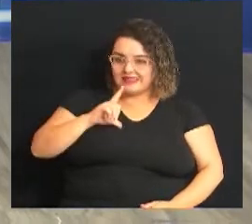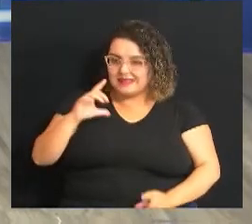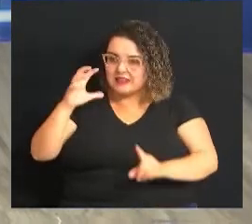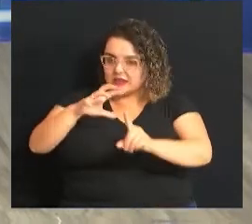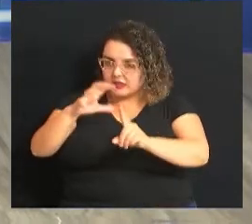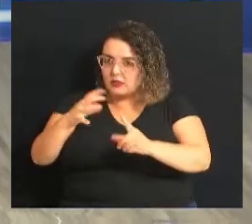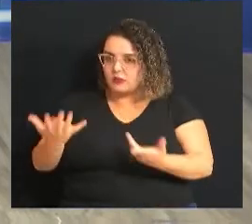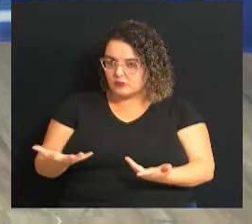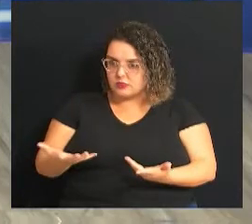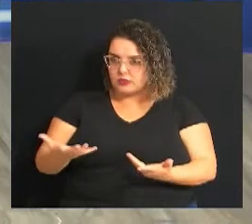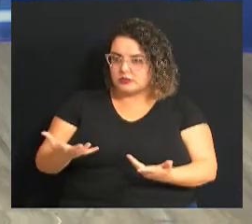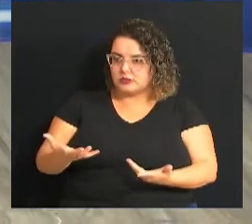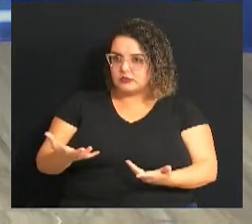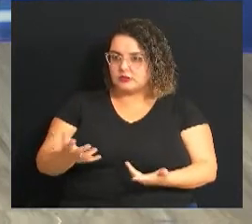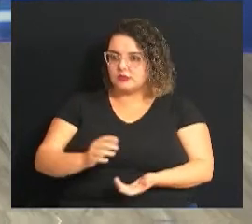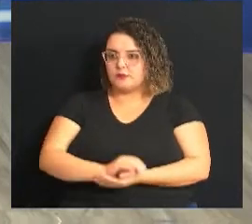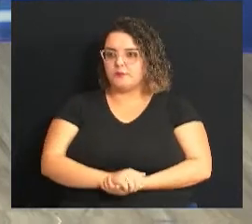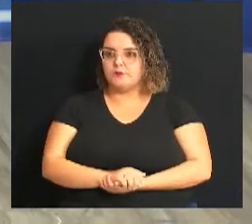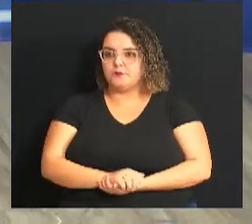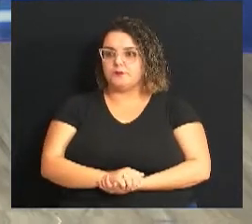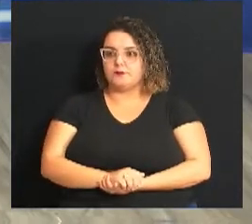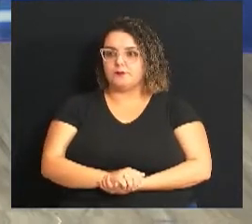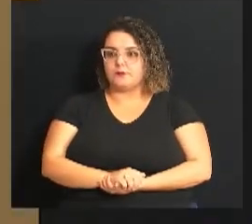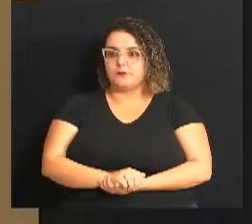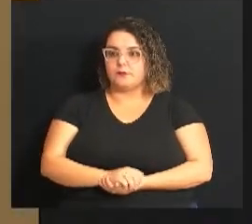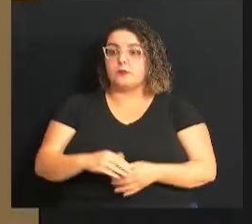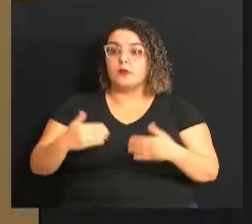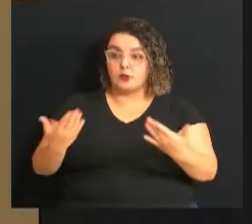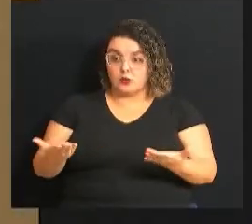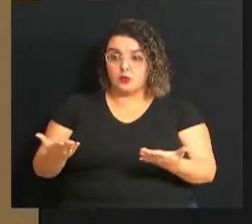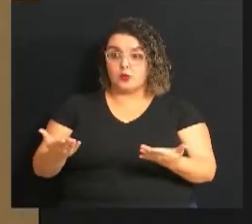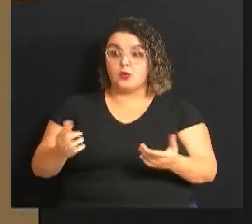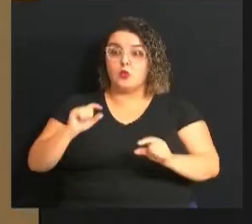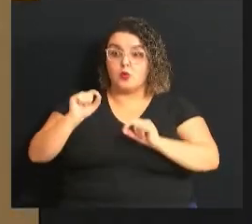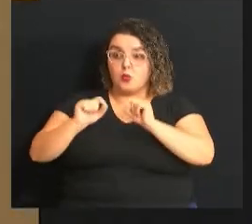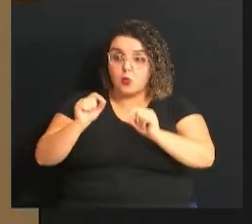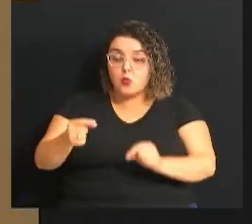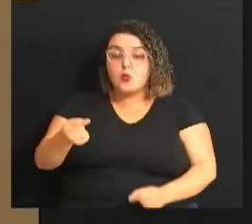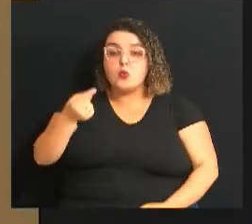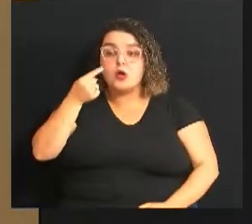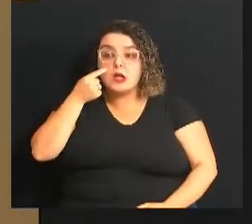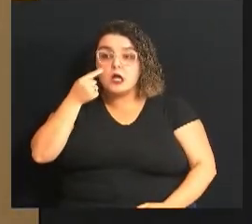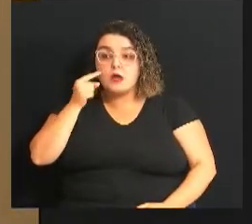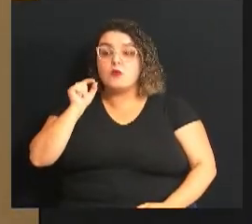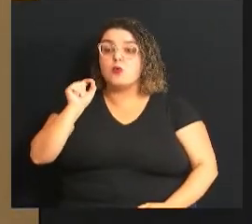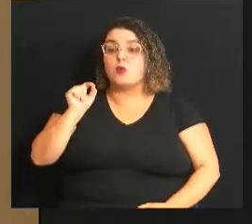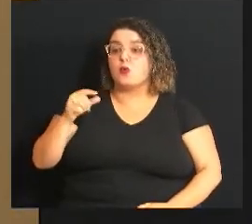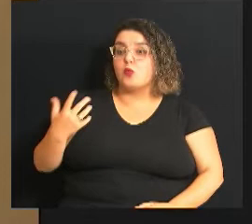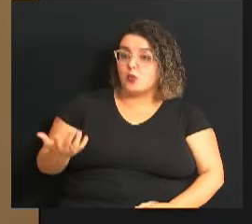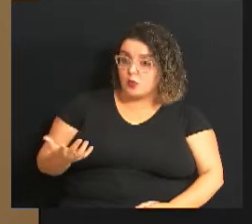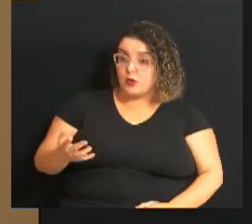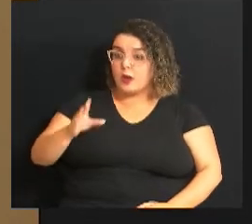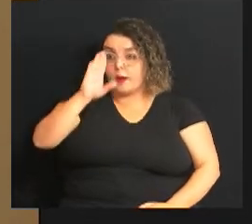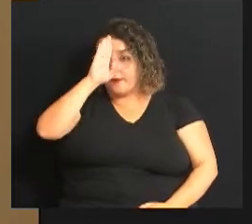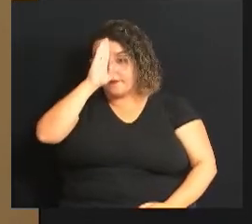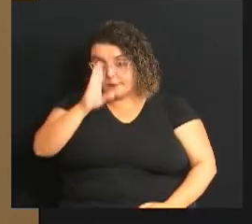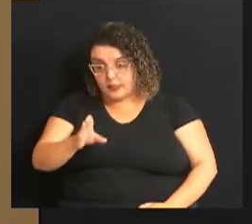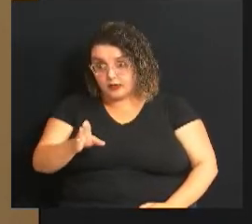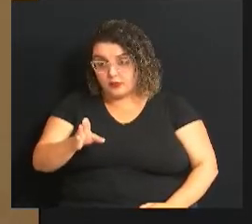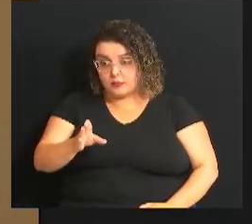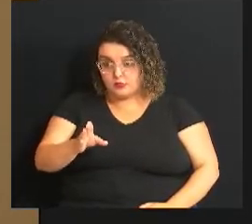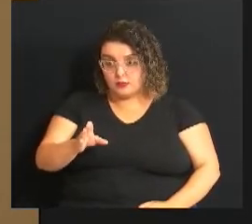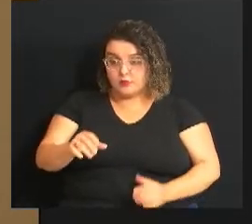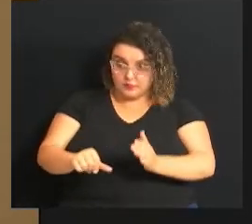nesse sentido? Então, o que a gente acaba vendo é assim, principalmente, falar primeiro